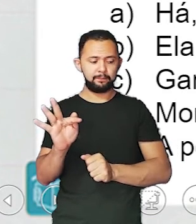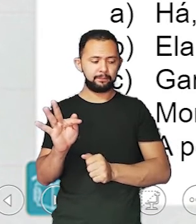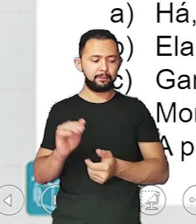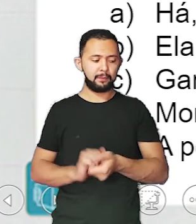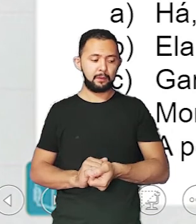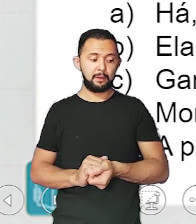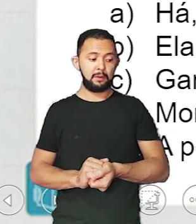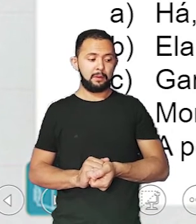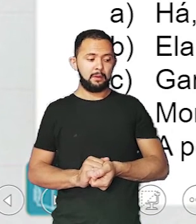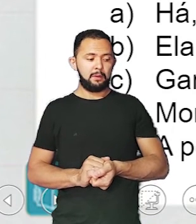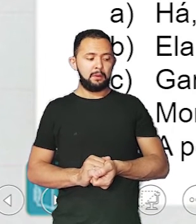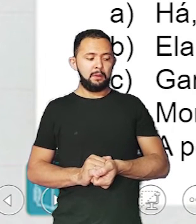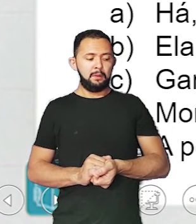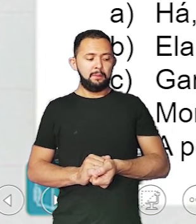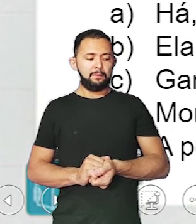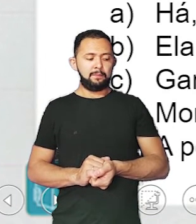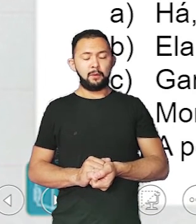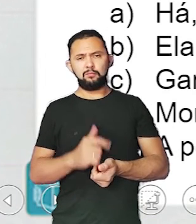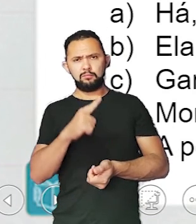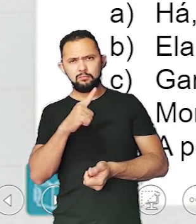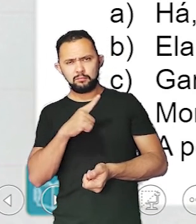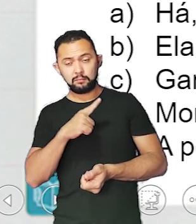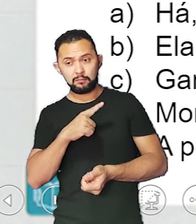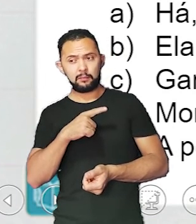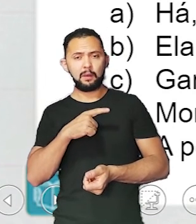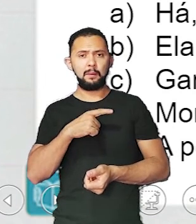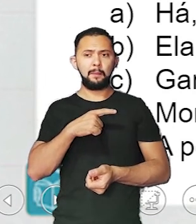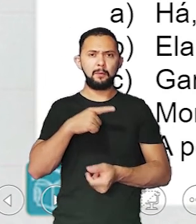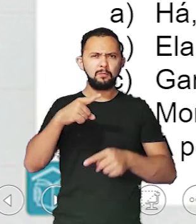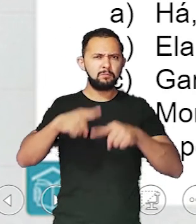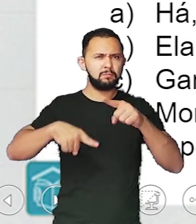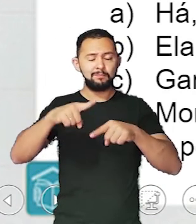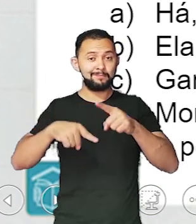certas coisas que eu não sei dizer, né? Então, vamos lá.